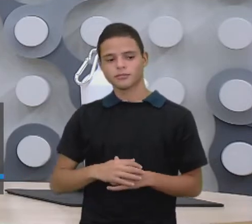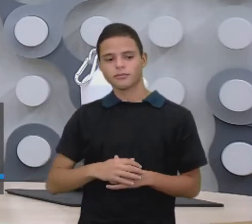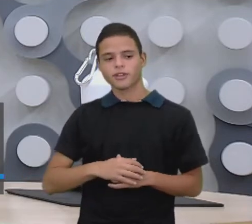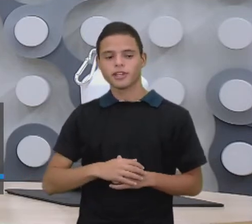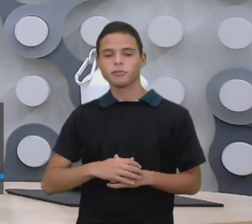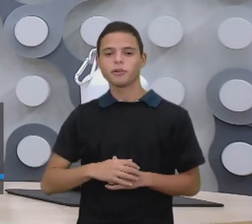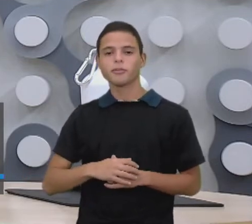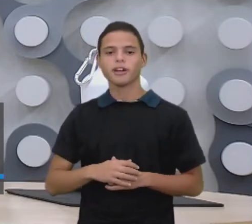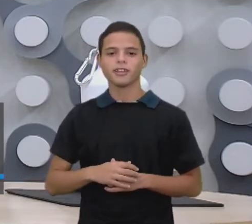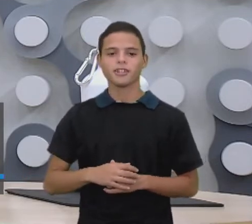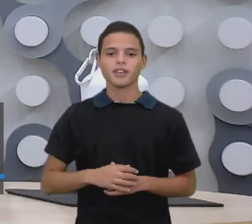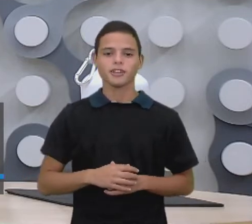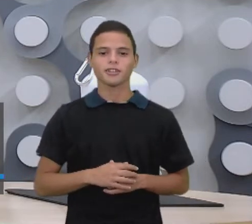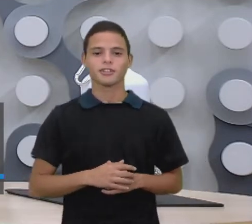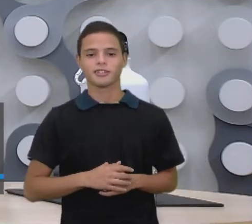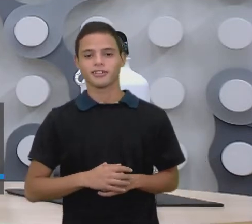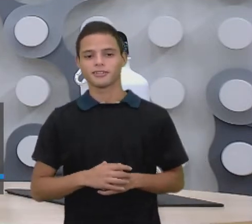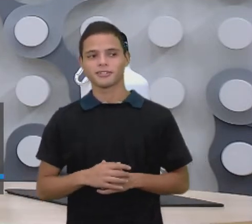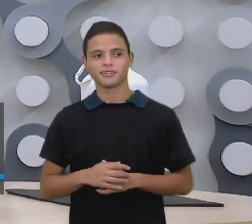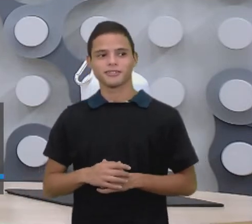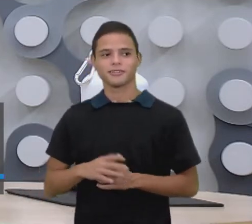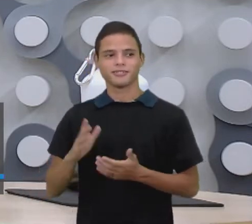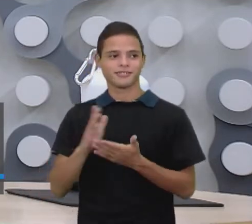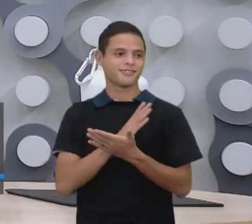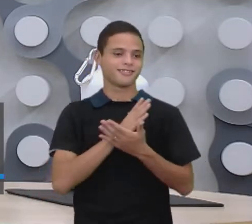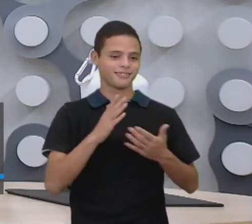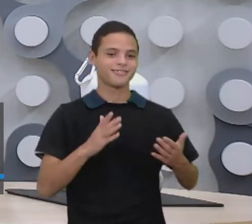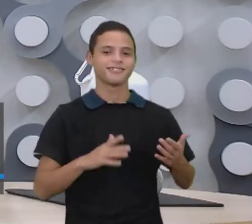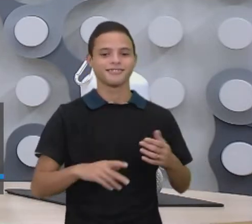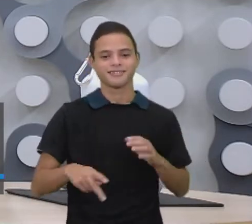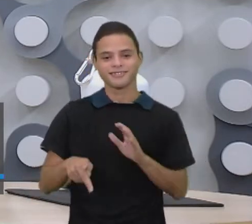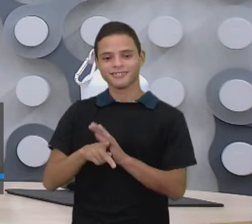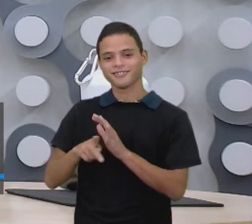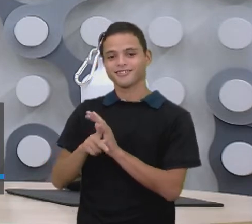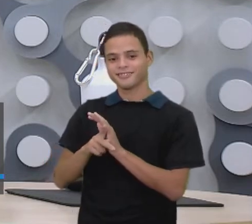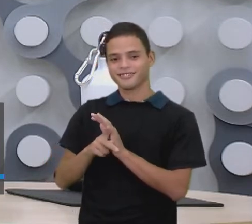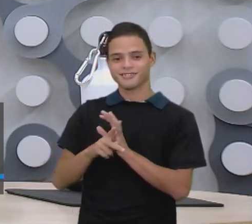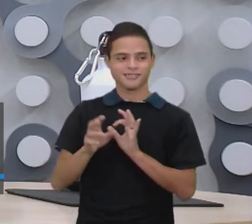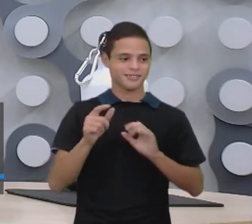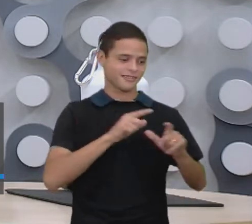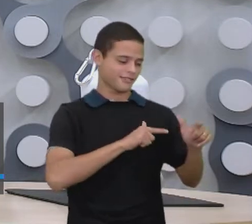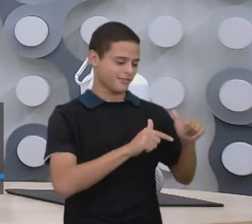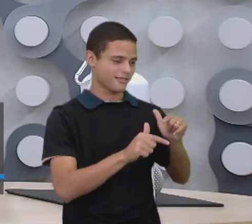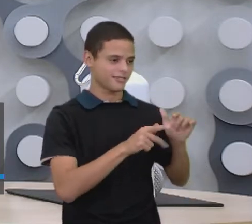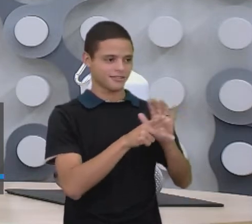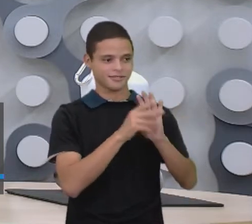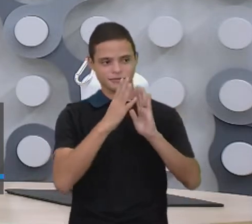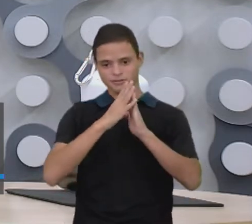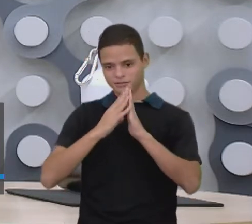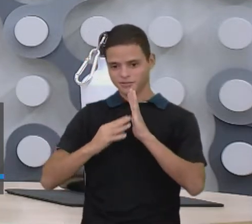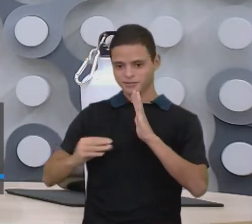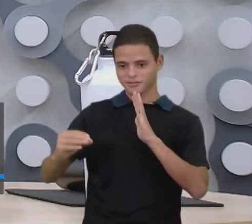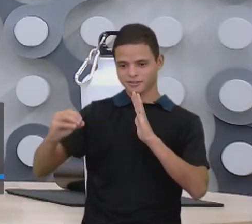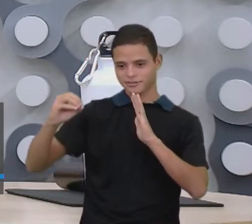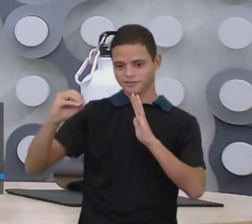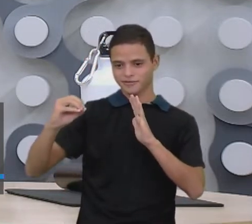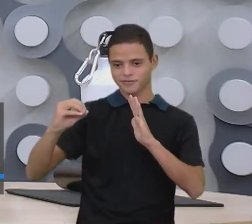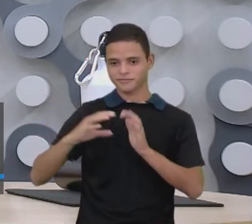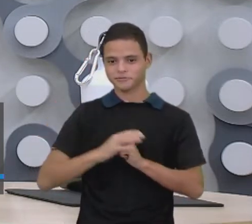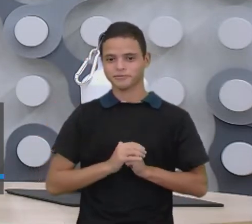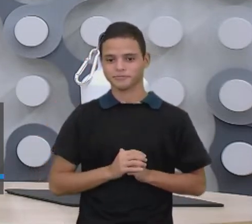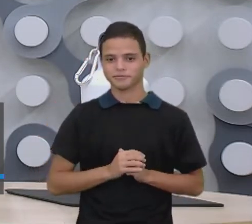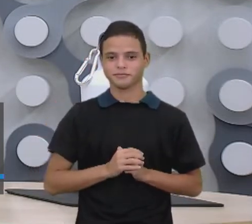Eles falaram muitas coisas, né, sobre produtos e serviços, sobre modelos de construções e